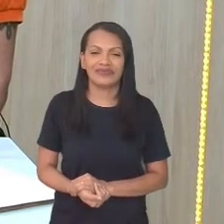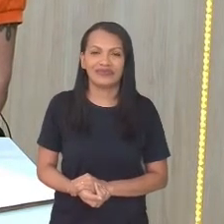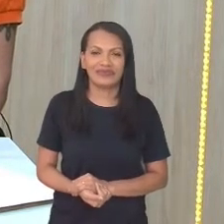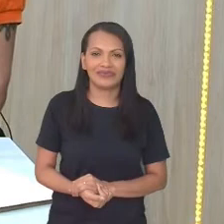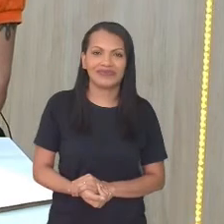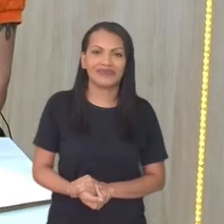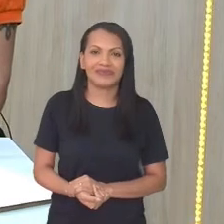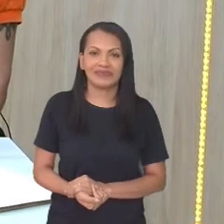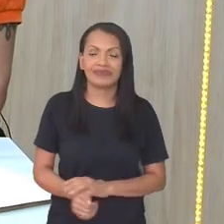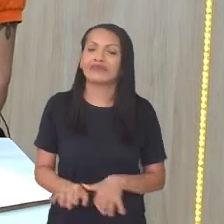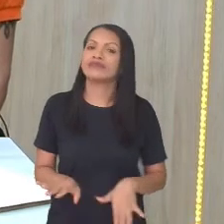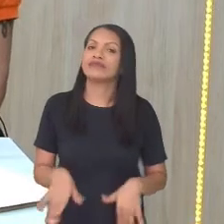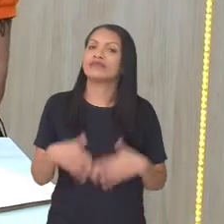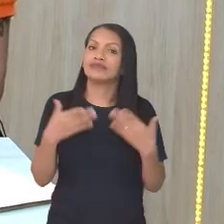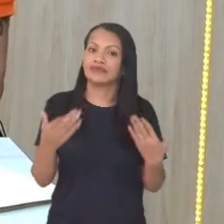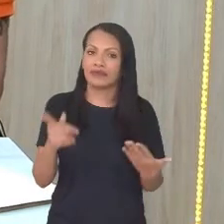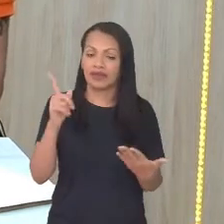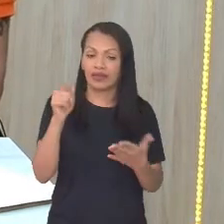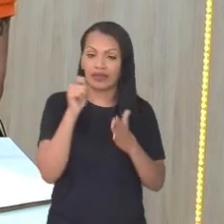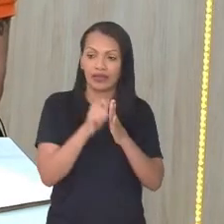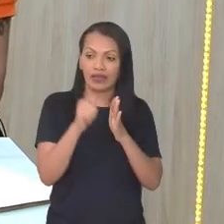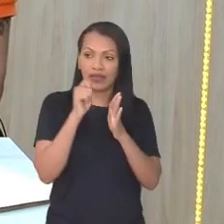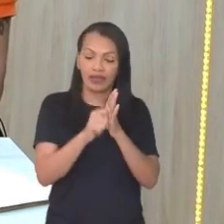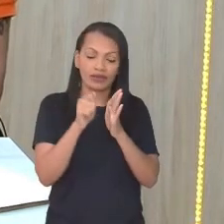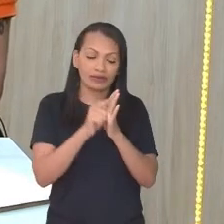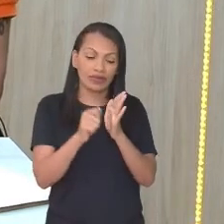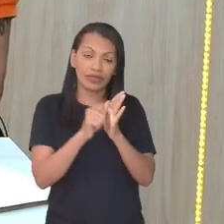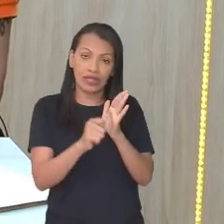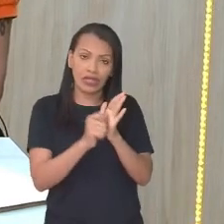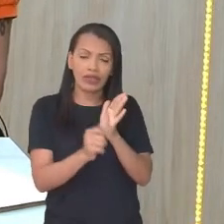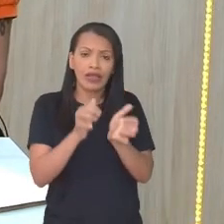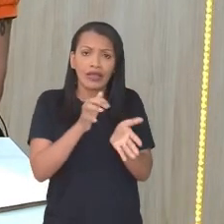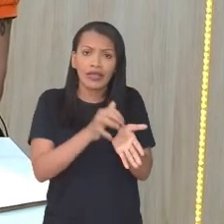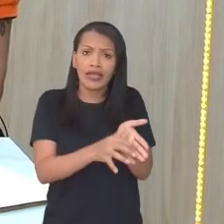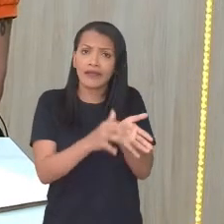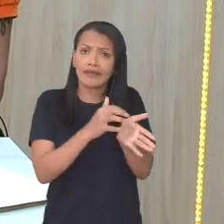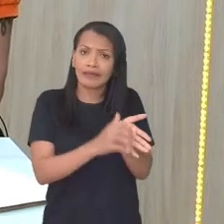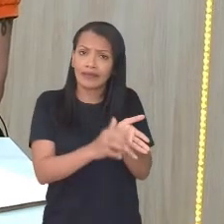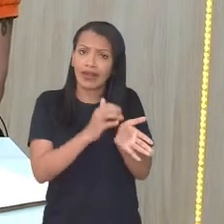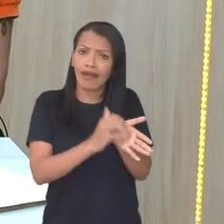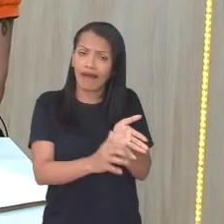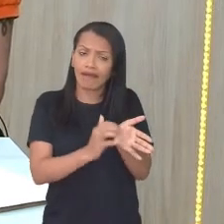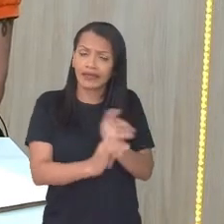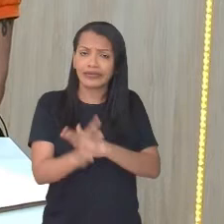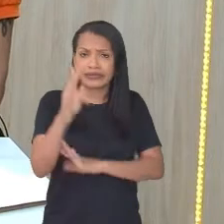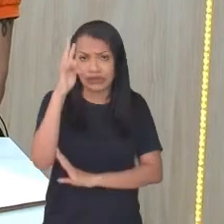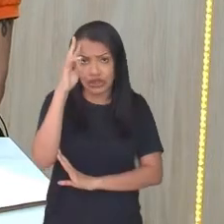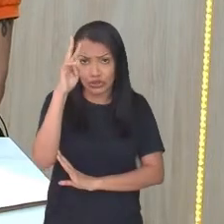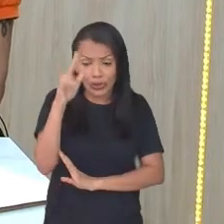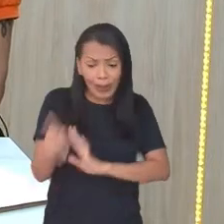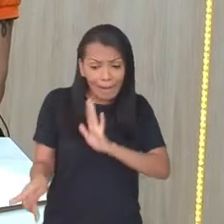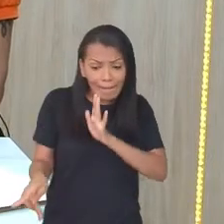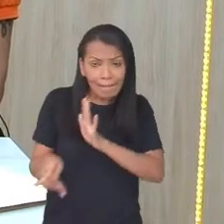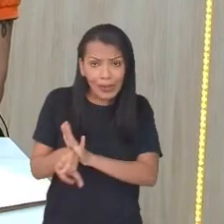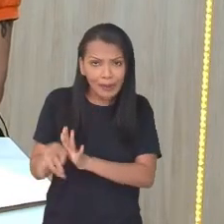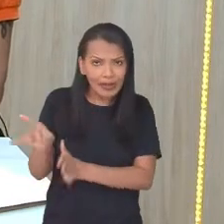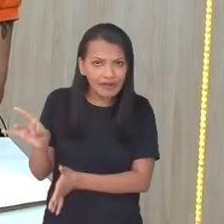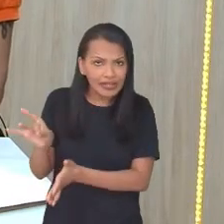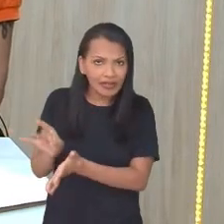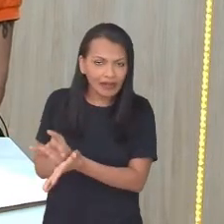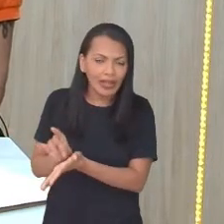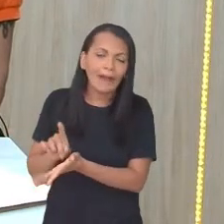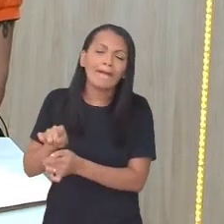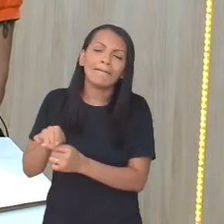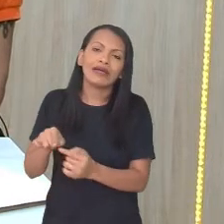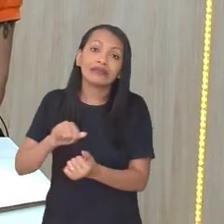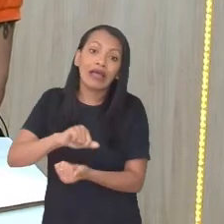Só um minuto. Então, ele é escrito, né, professora Sim, Patrícia? Todo em braille. E é a história original da adaptação feita